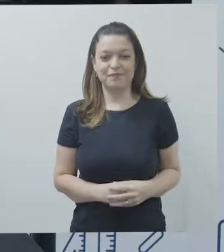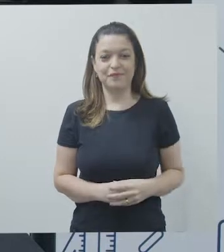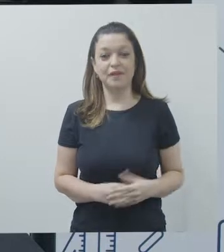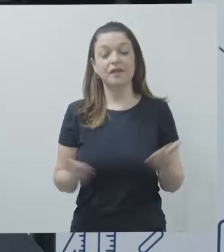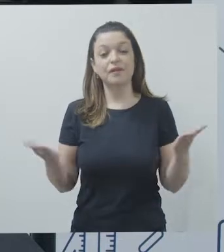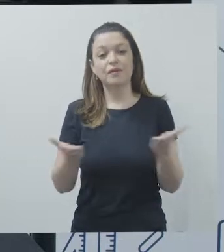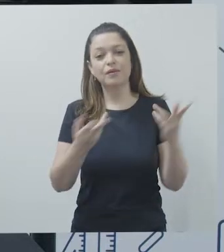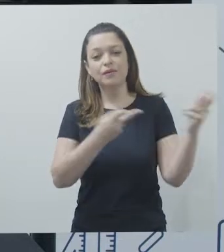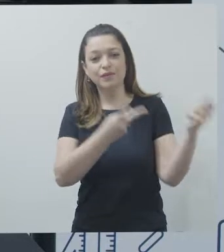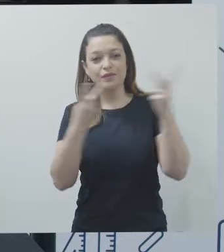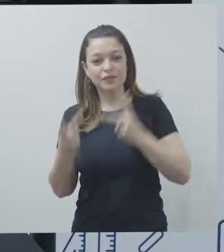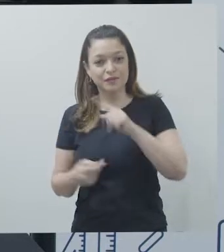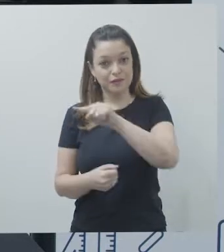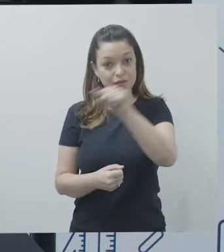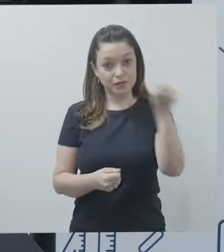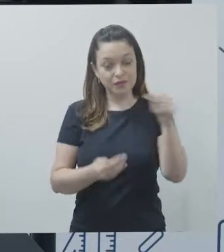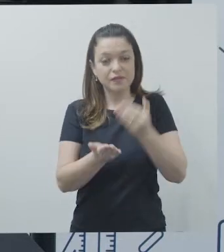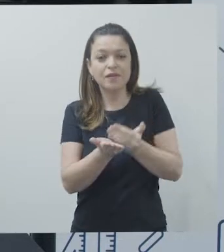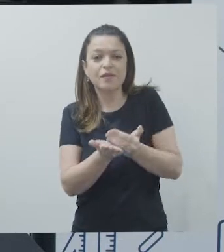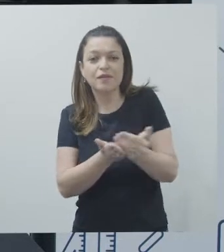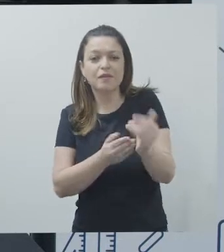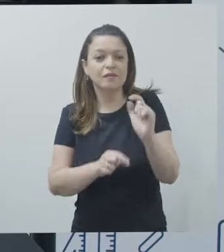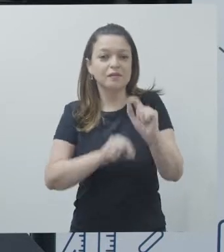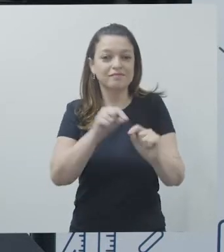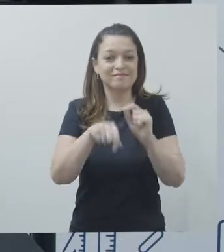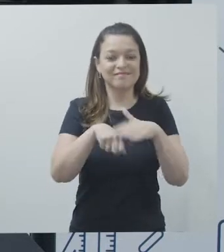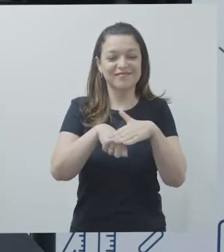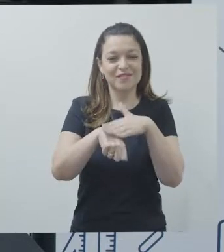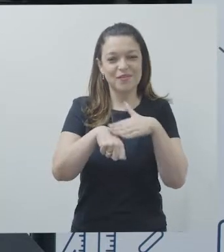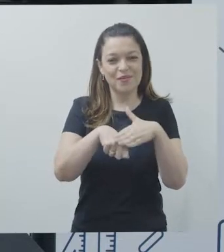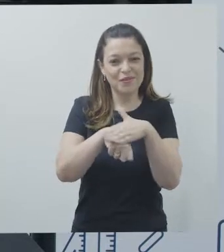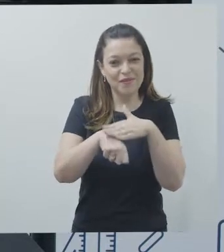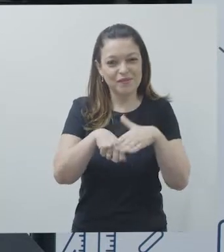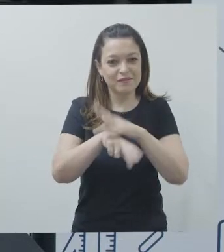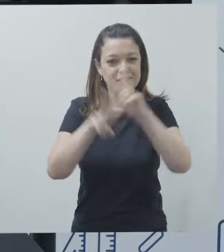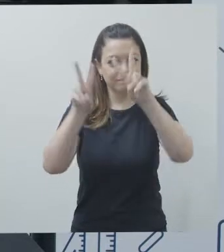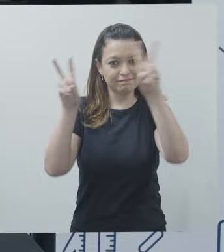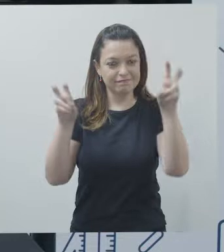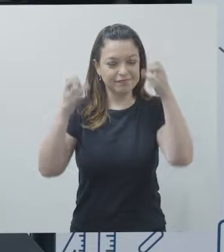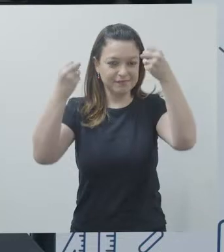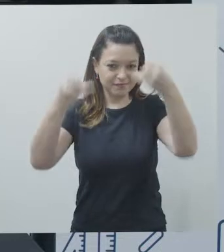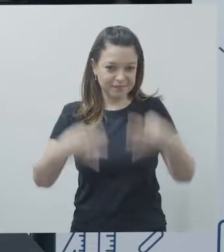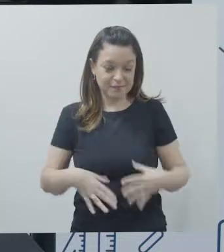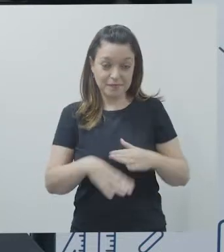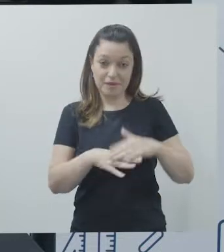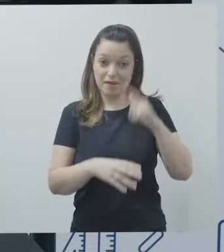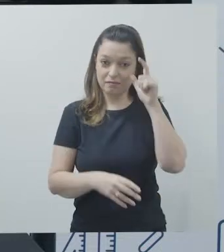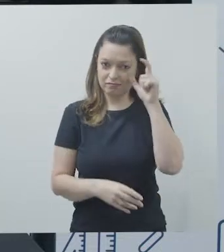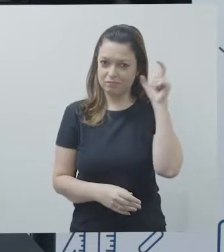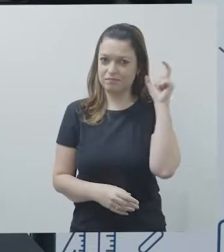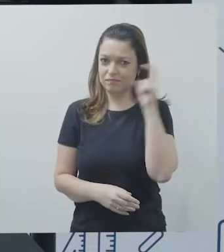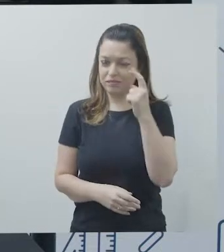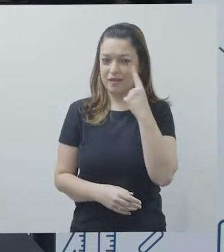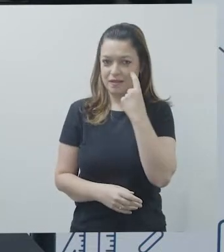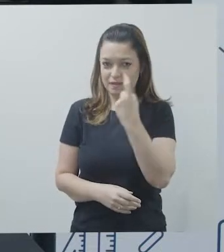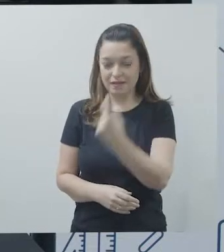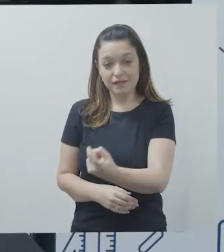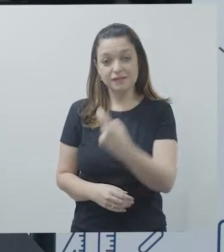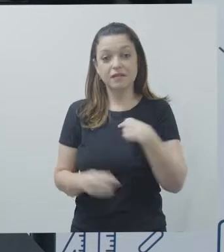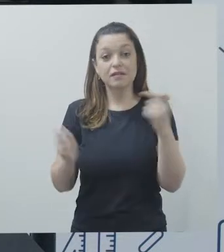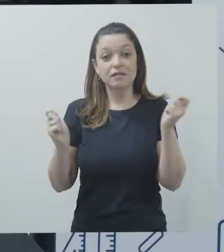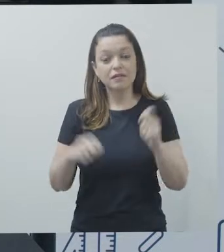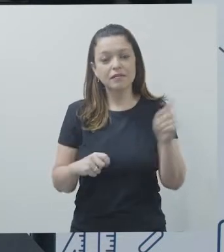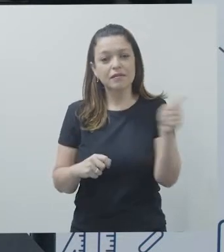para a gente começar a conversar sobre algo bem interessante, possivelmente você